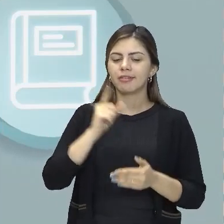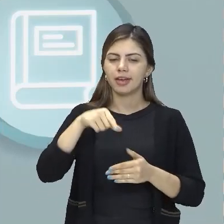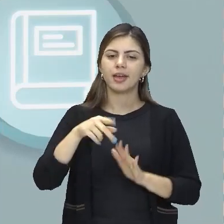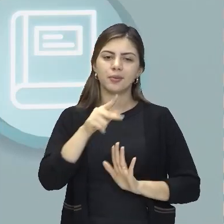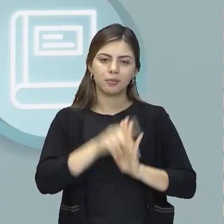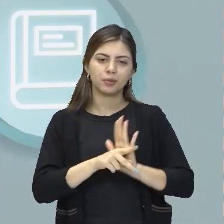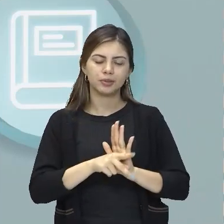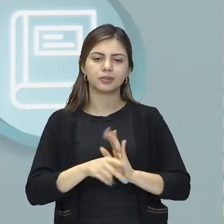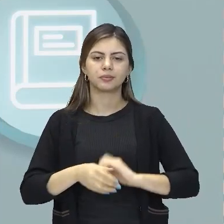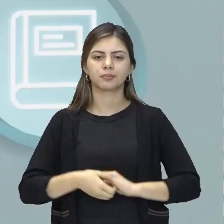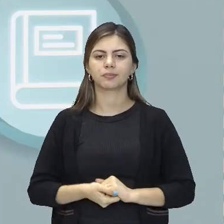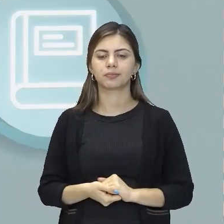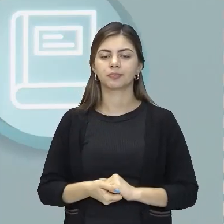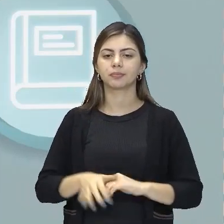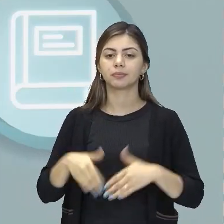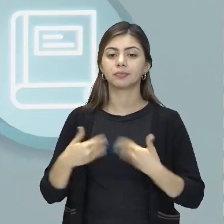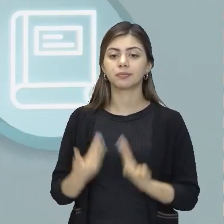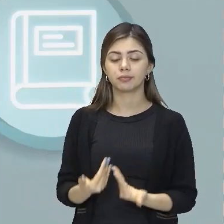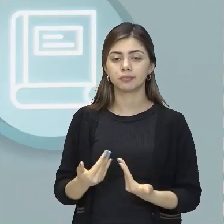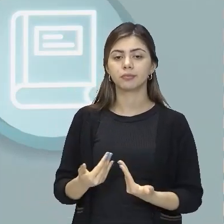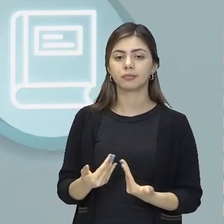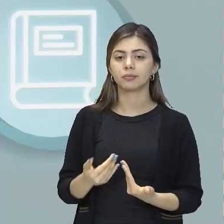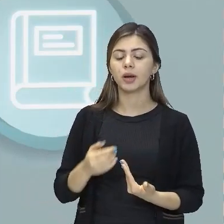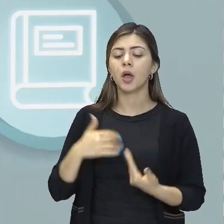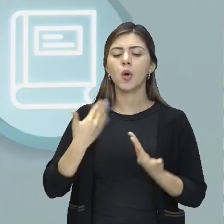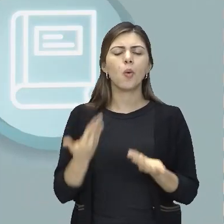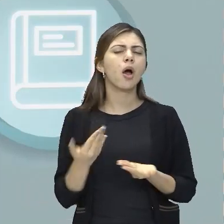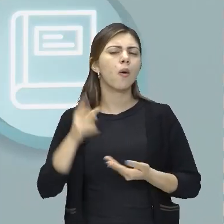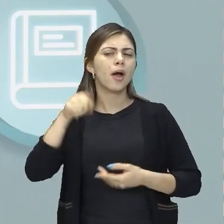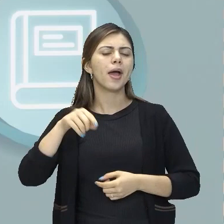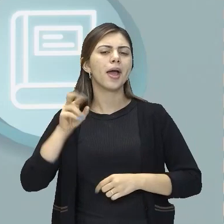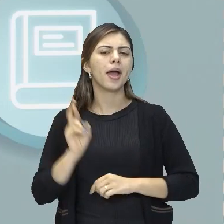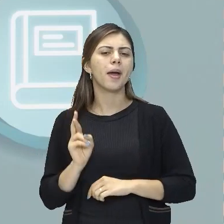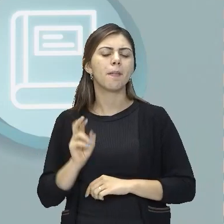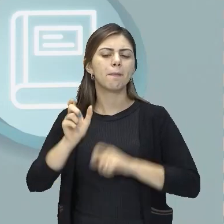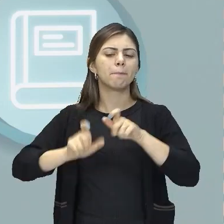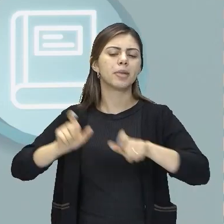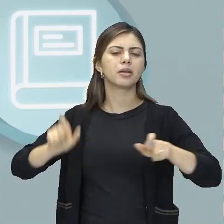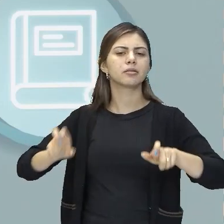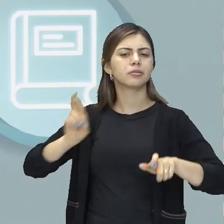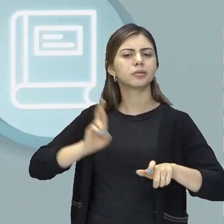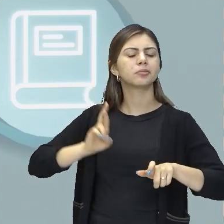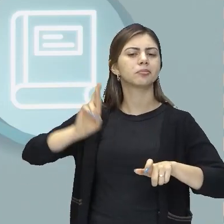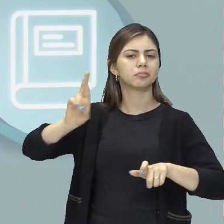projeto. E aí, quem foi os principais, certo,